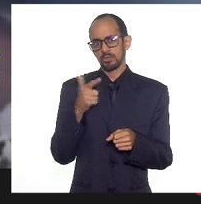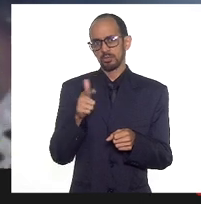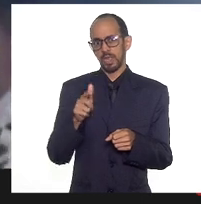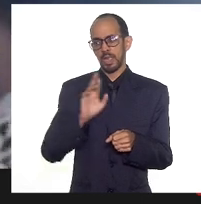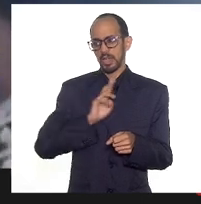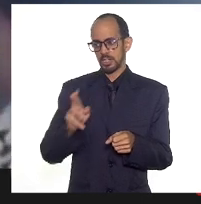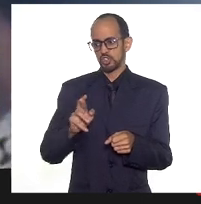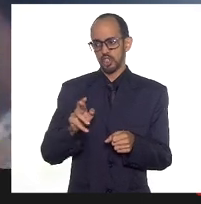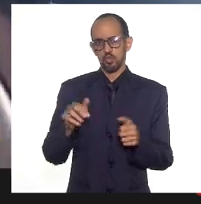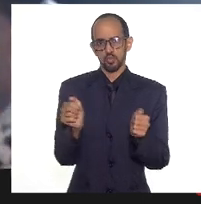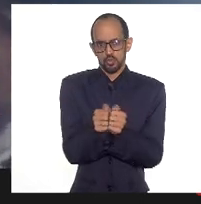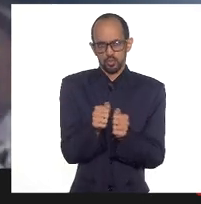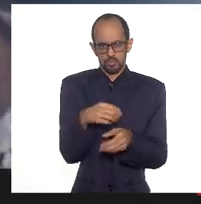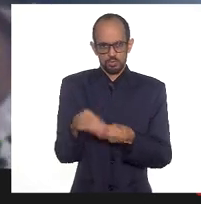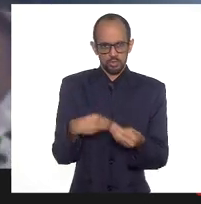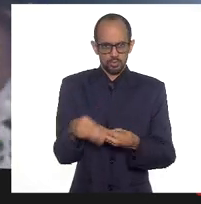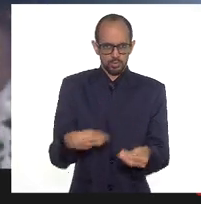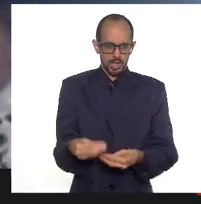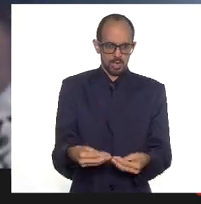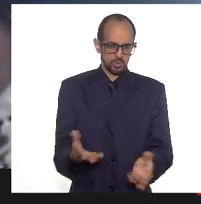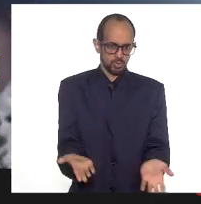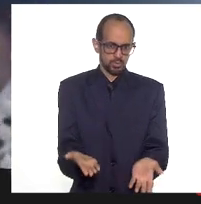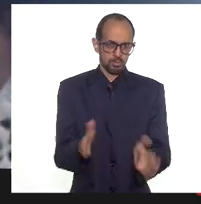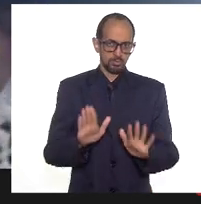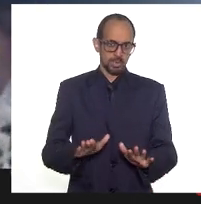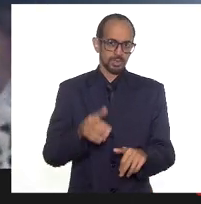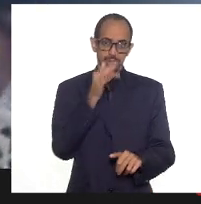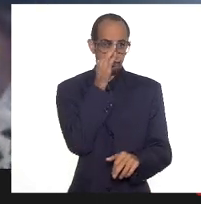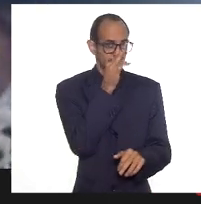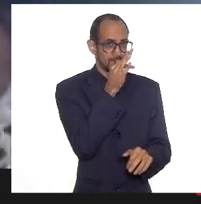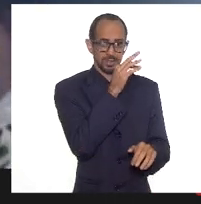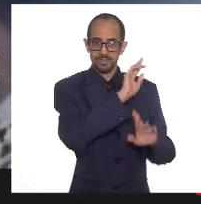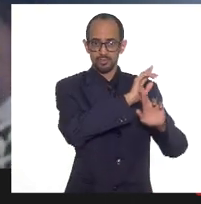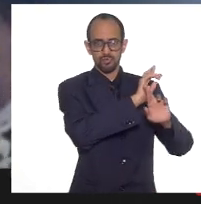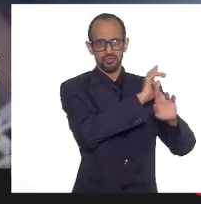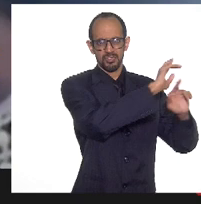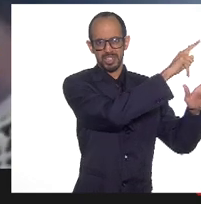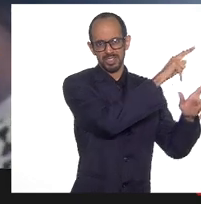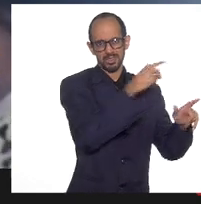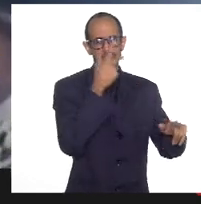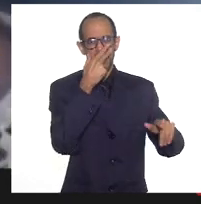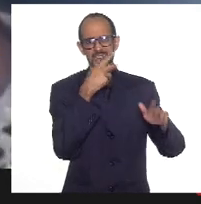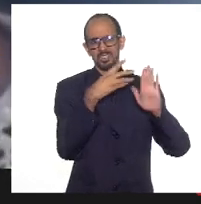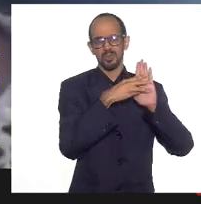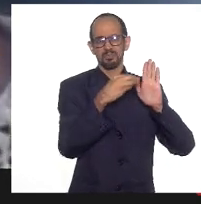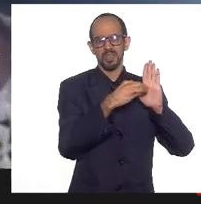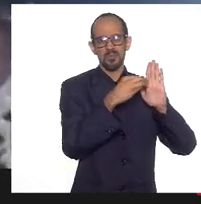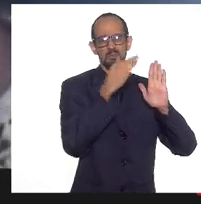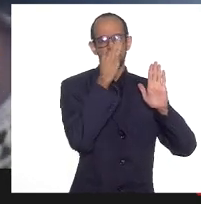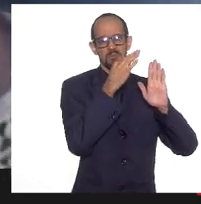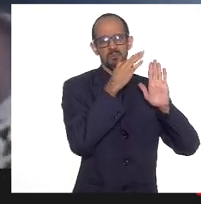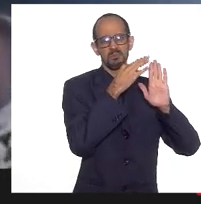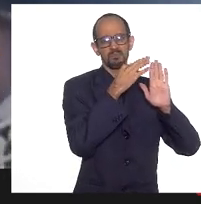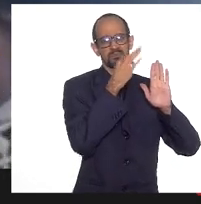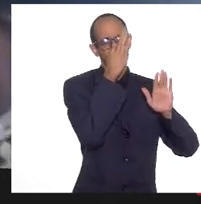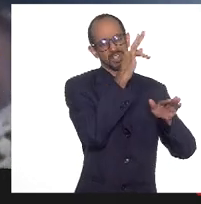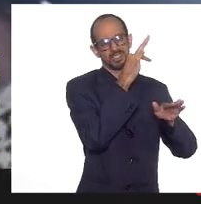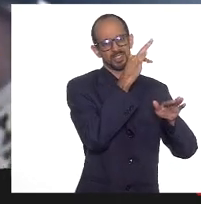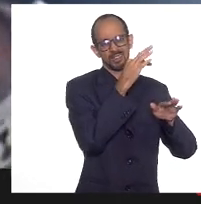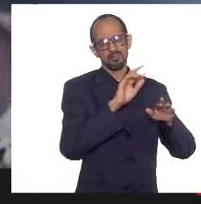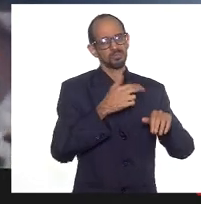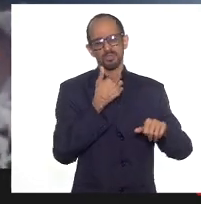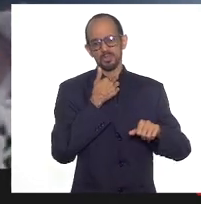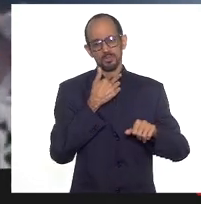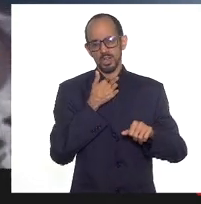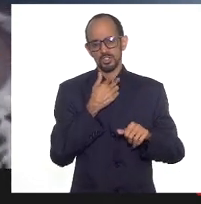a ver com a nossa tradição, então ele não serve para nos ajudar a pensar, né? Nós precisamos entender como se dá a